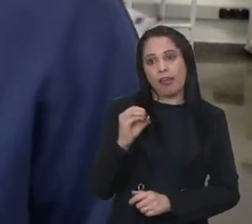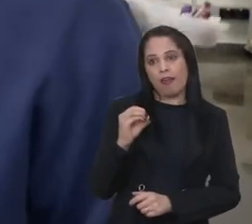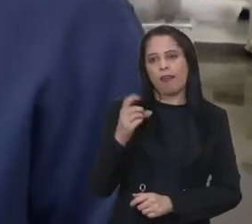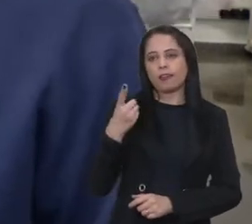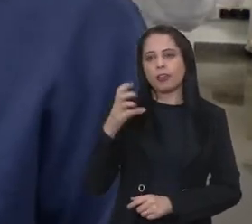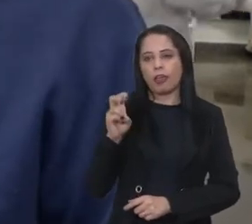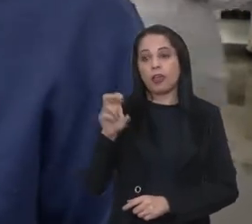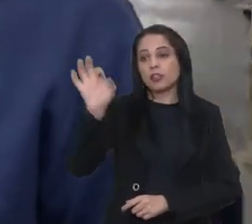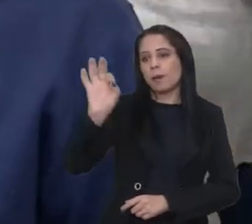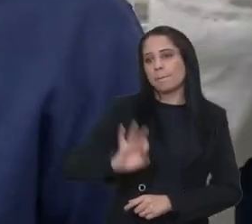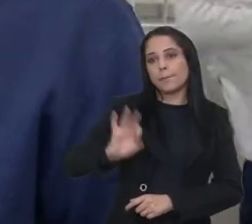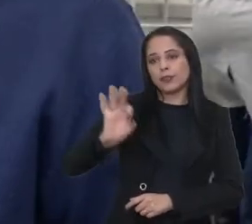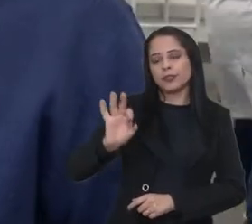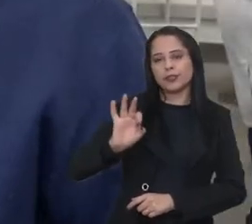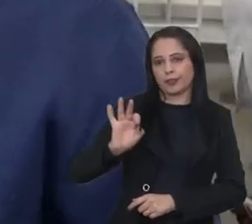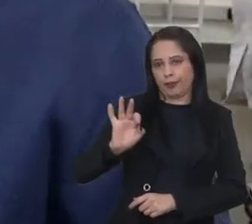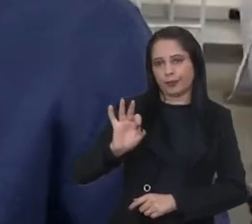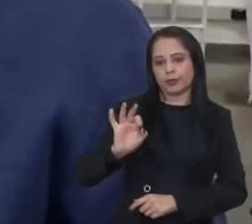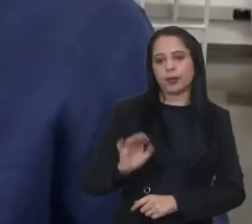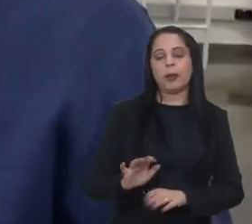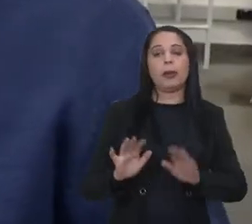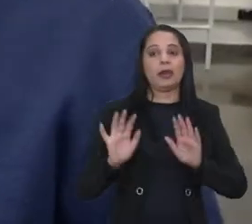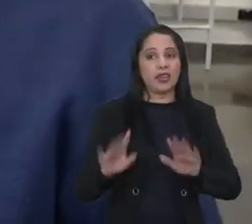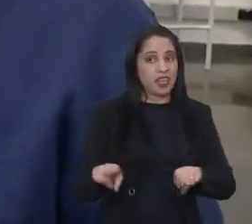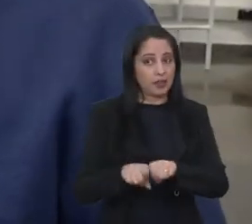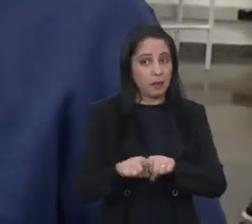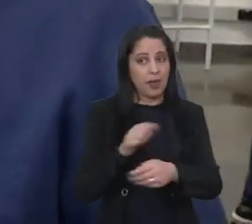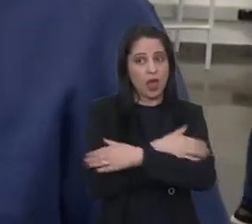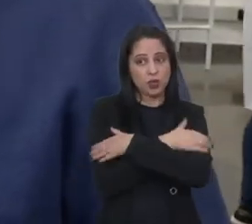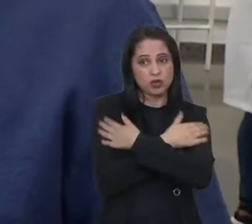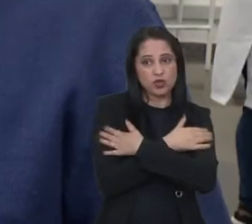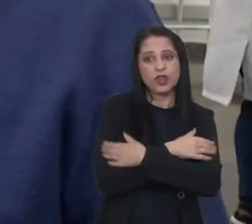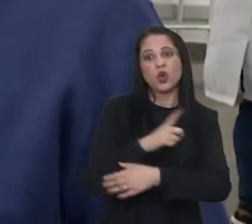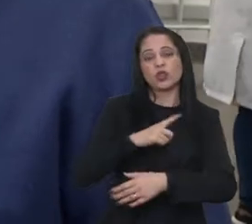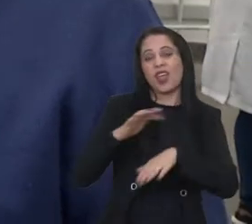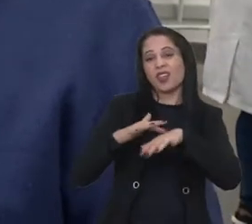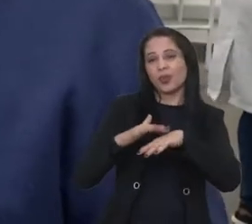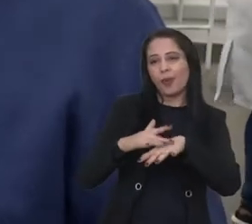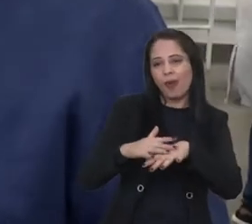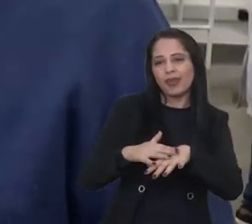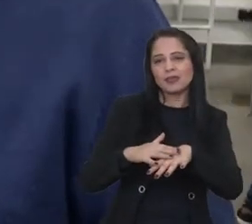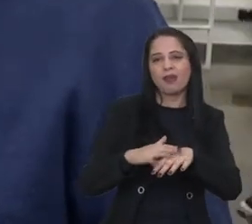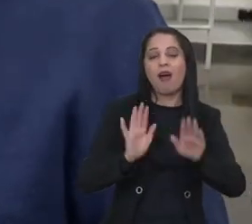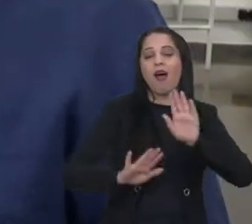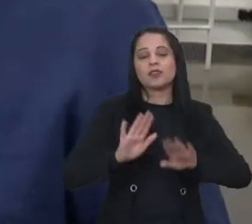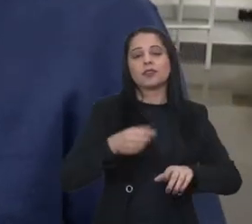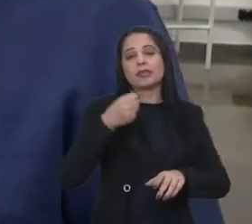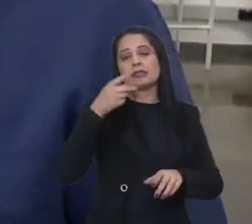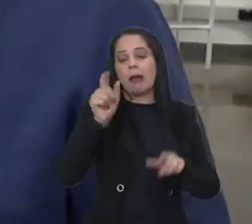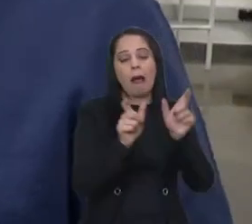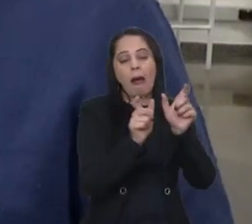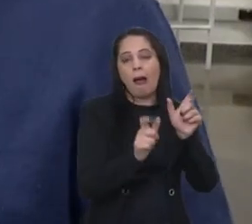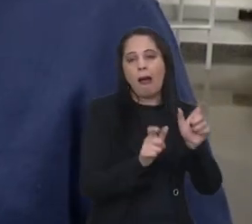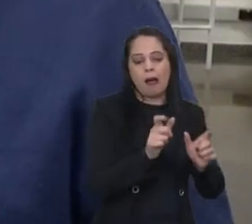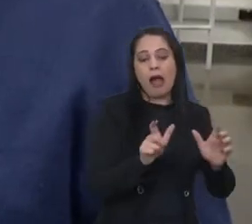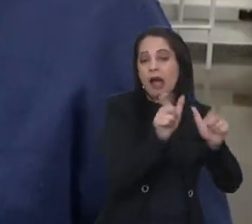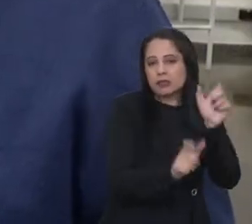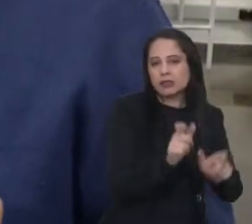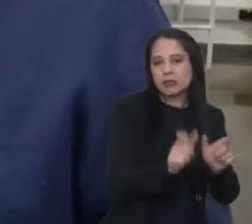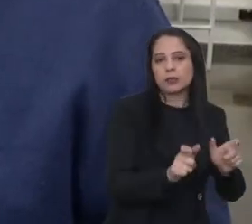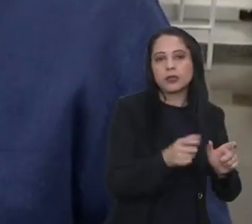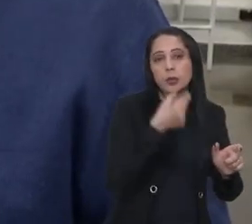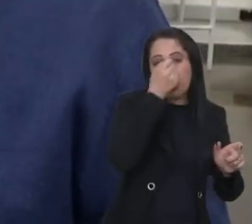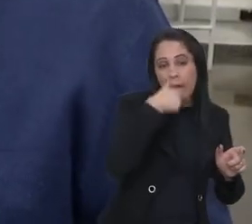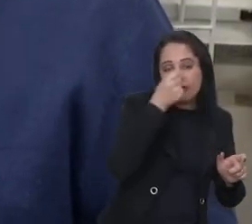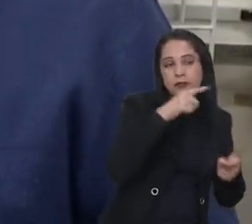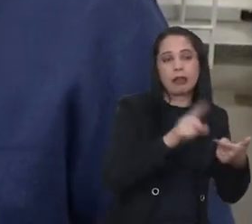queda de algo em torno de dez a quinze por cento não comparecimento das pessoas aqui no serviço ali e traz consigo algumas doenças que